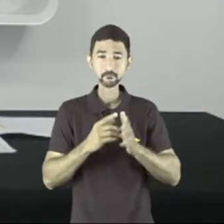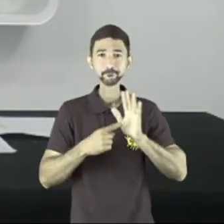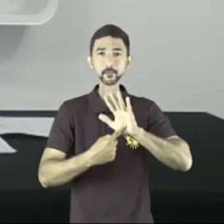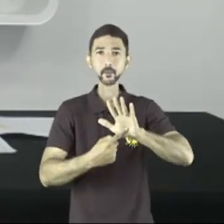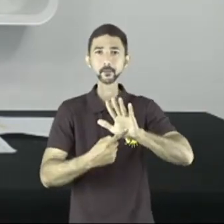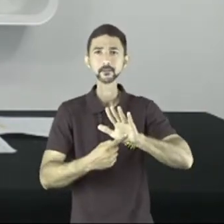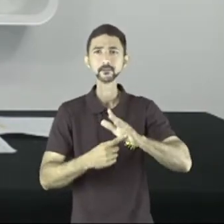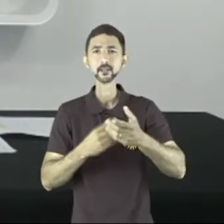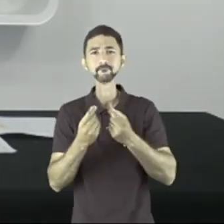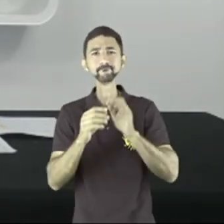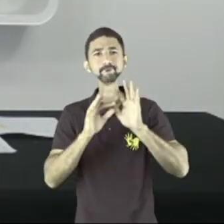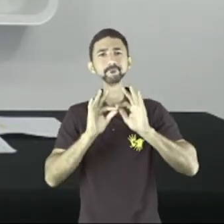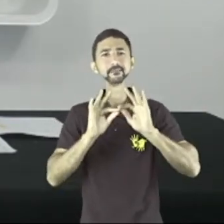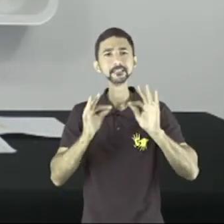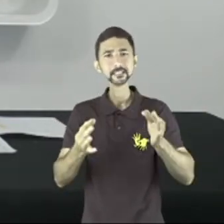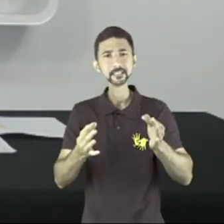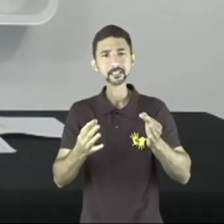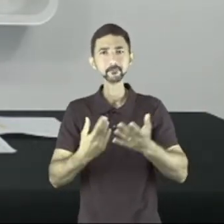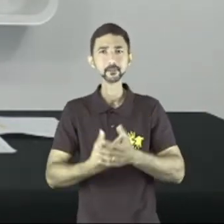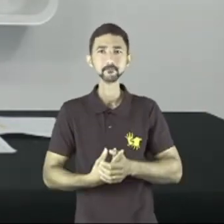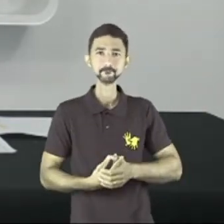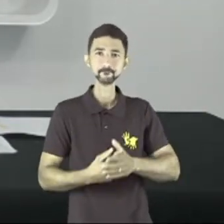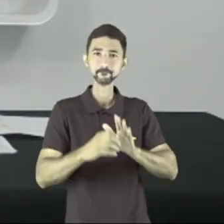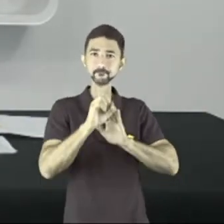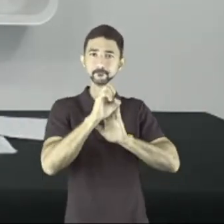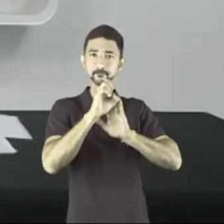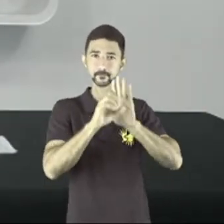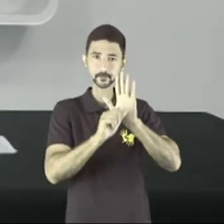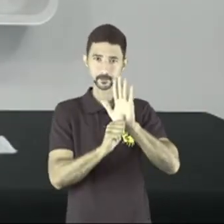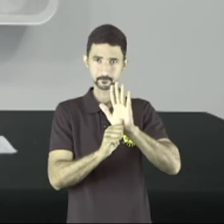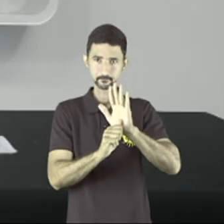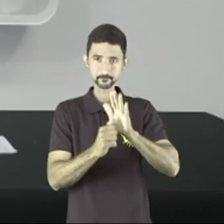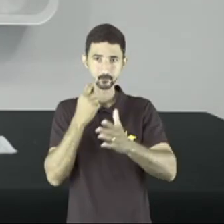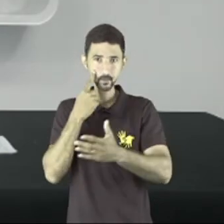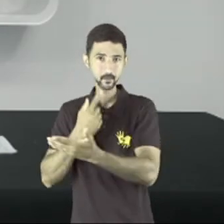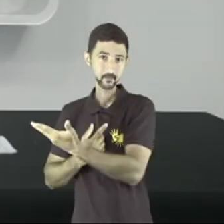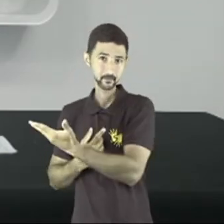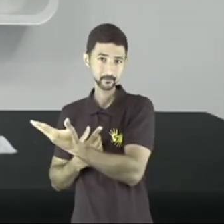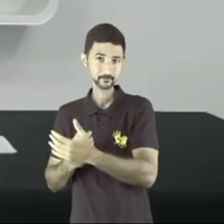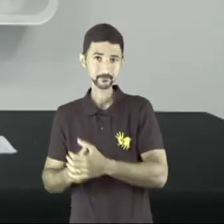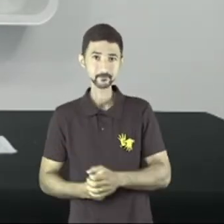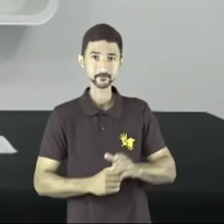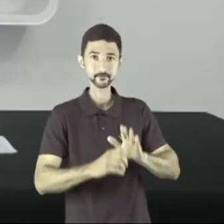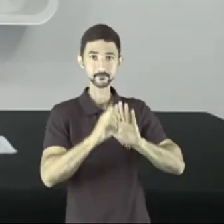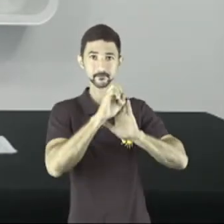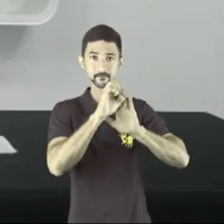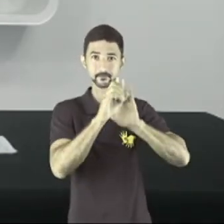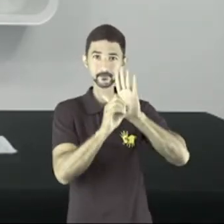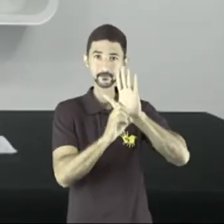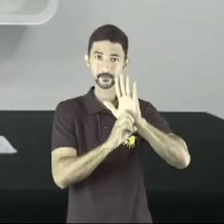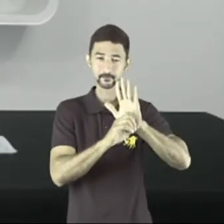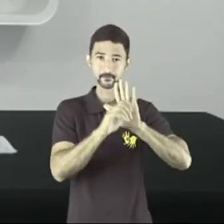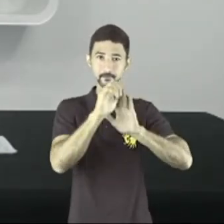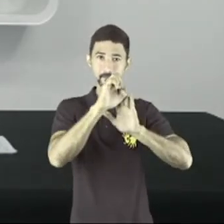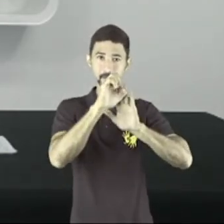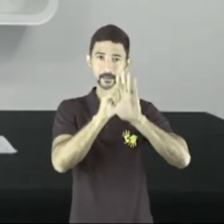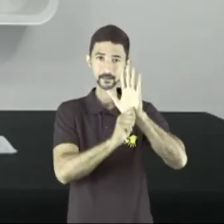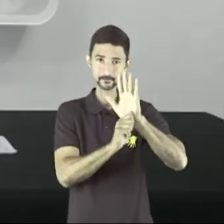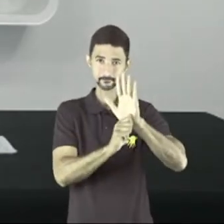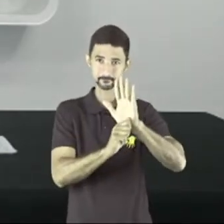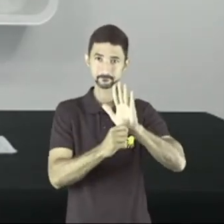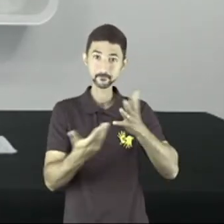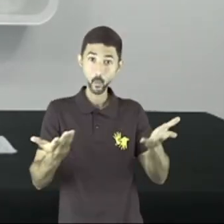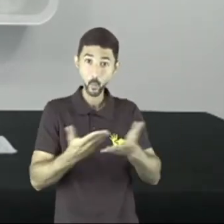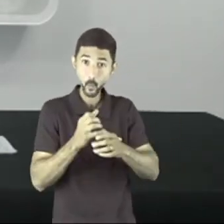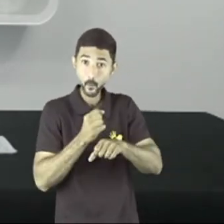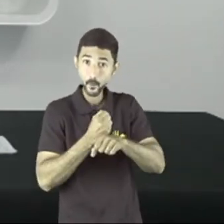apresentei, de uma forma breve, claro, o ECA. Aqui, ó. Estatuto da Criança e do Adolescente, que neste